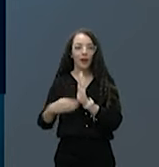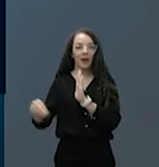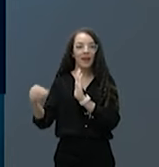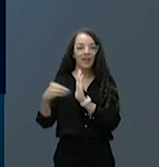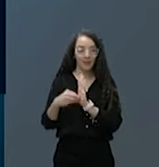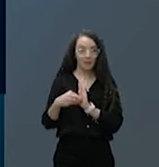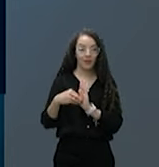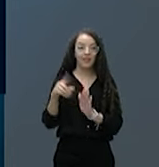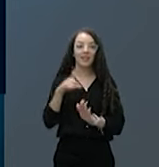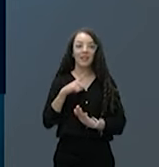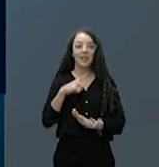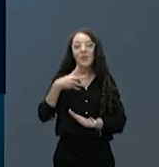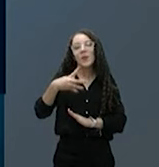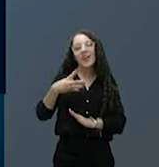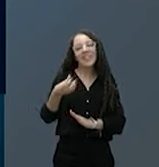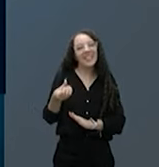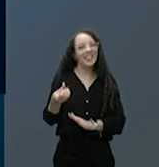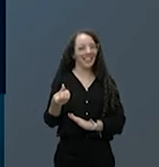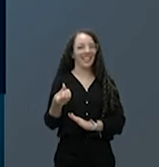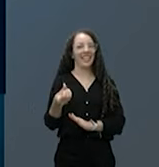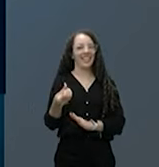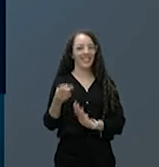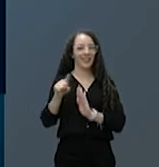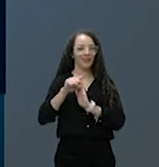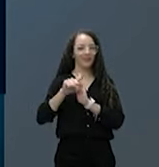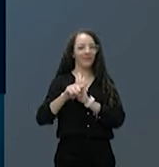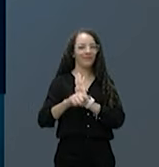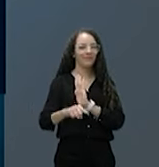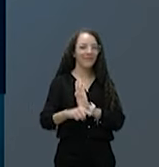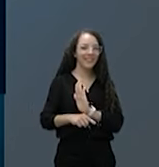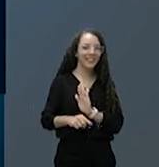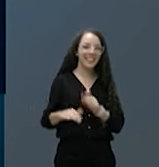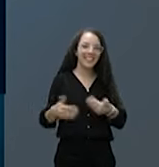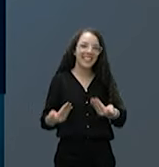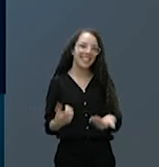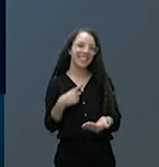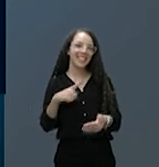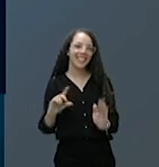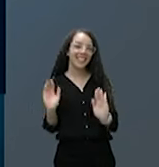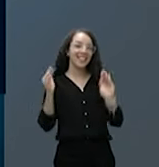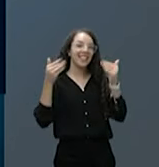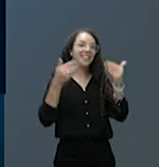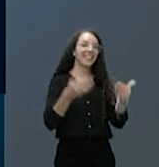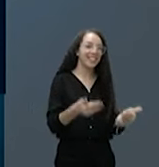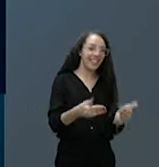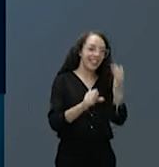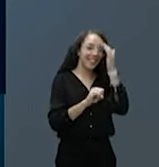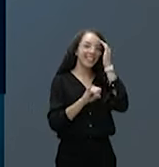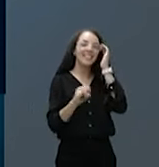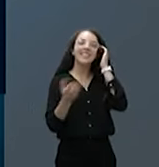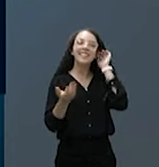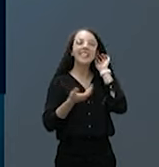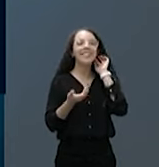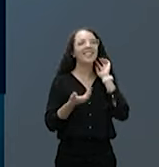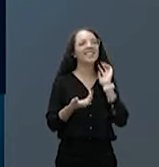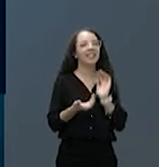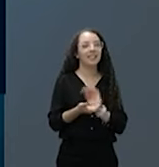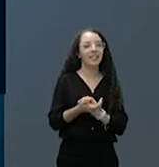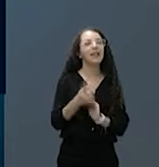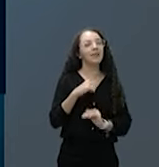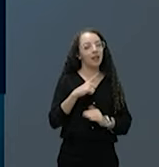itens. Então, não houve nenhum destaque. Se Vossa Excelência. Não, mas nós temos o relator, nós temos o